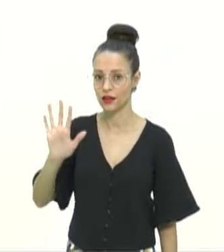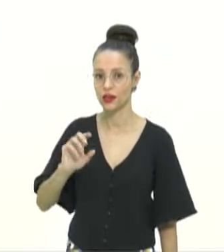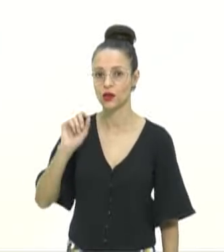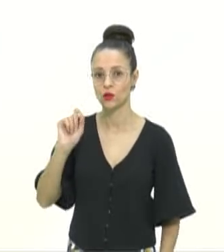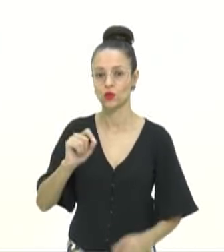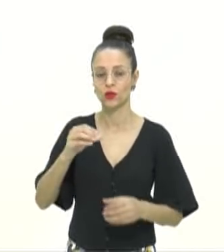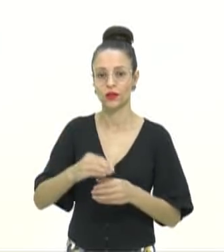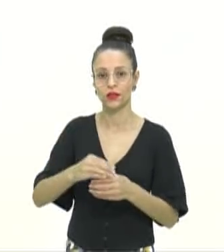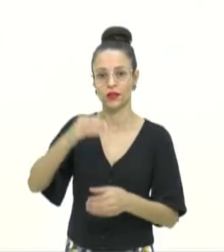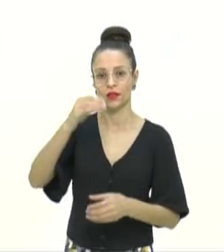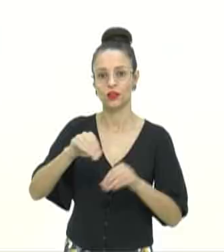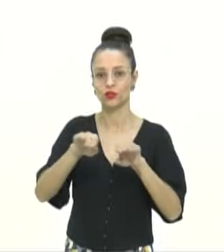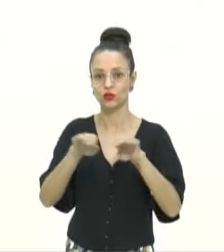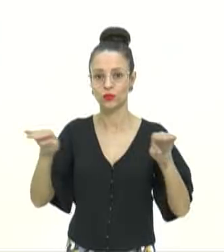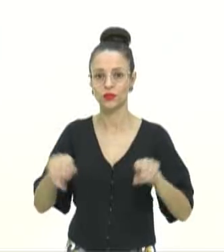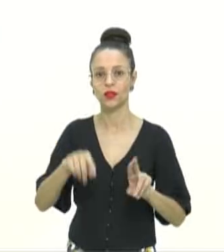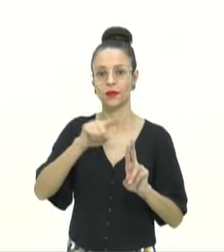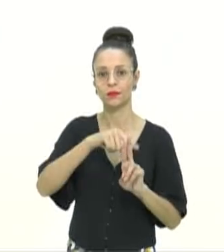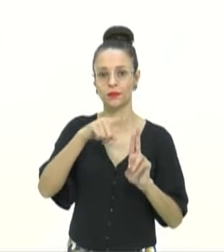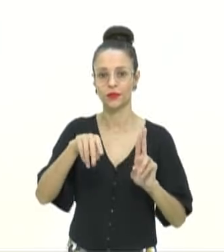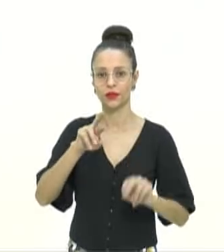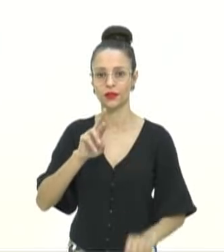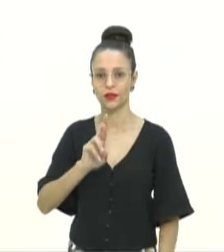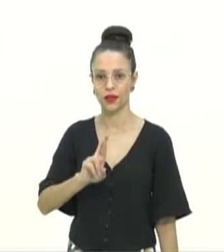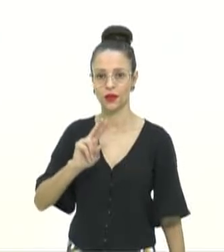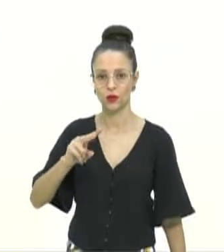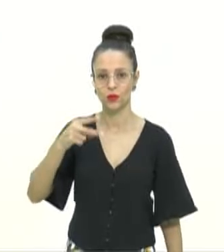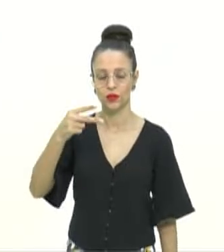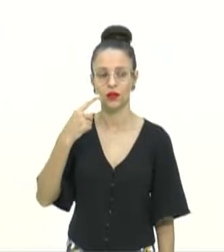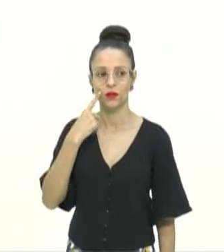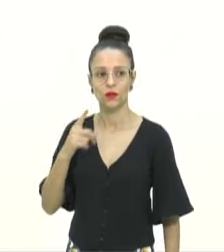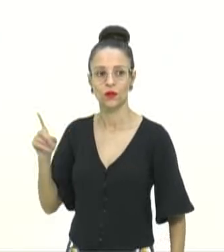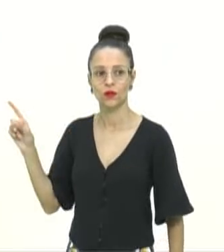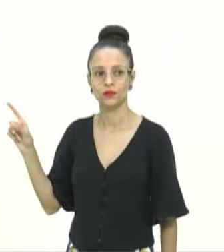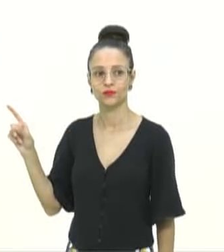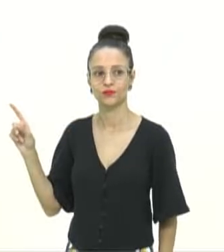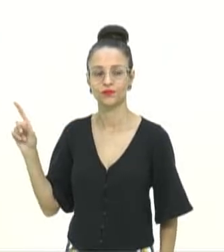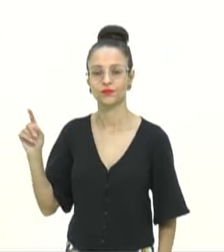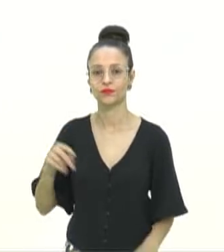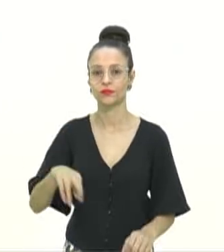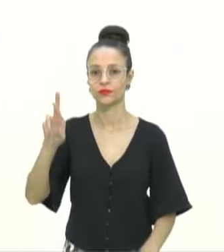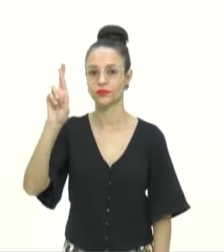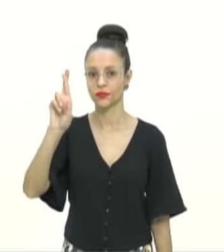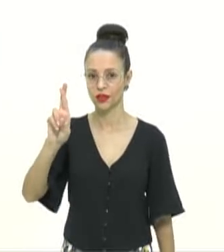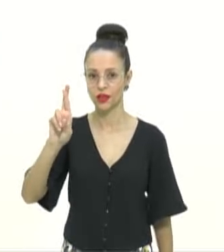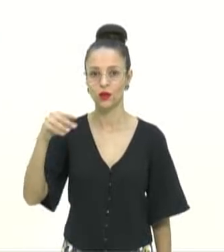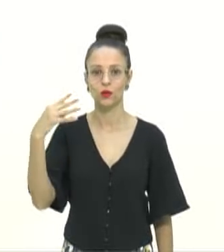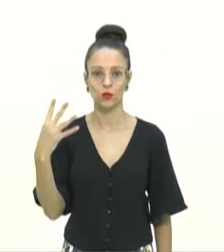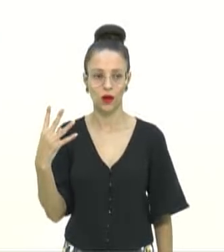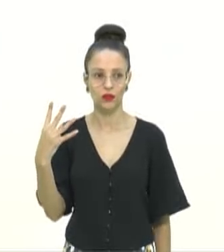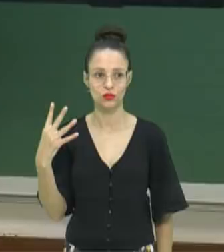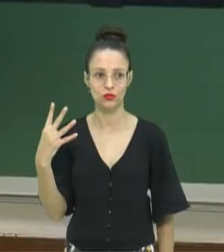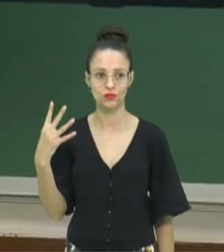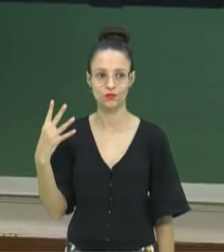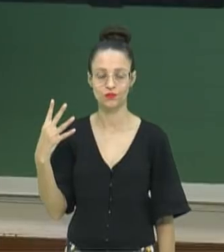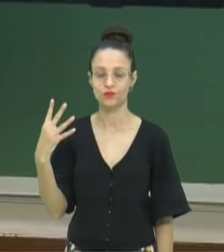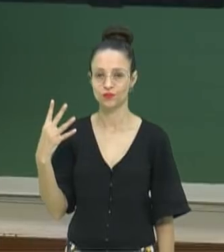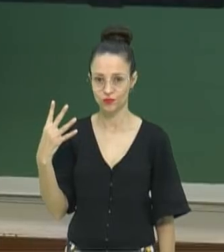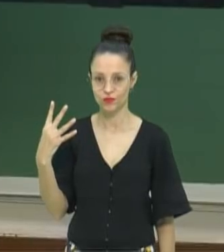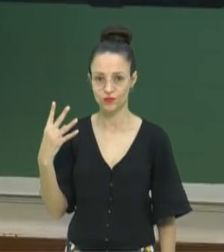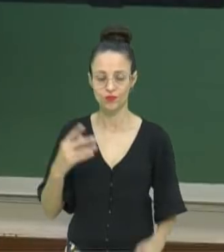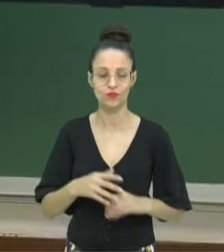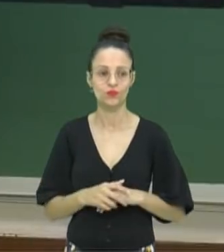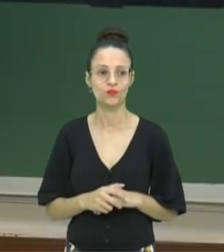de superfície, então é πr ao quadrado. Olha no desenho. O raio é 4. Ele deu pra gente bem metade ali, ó, o